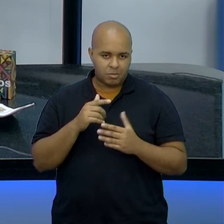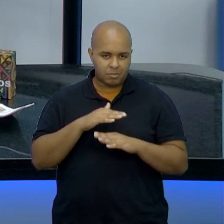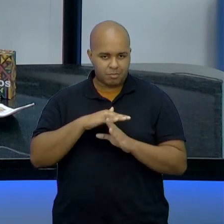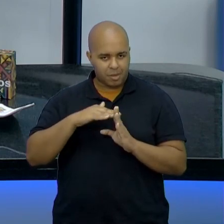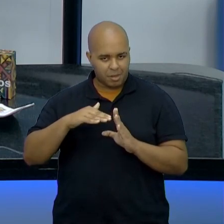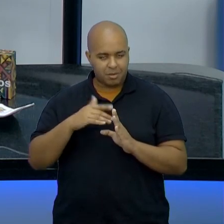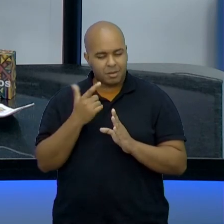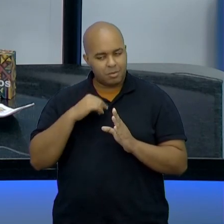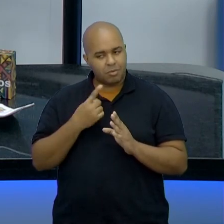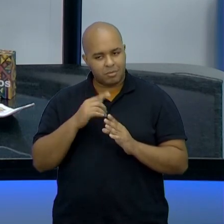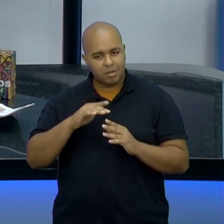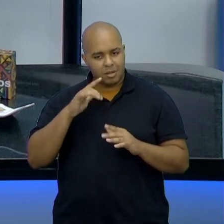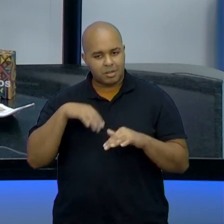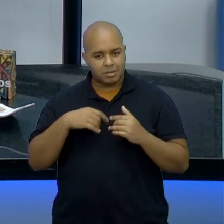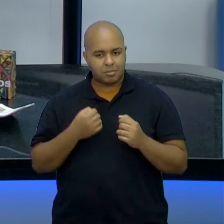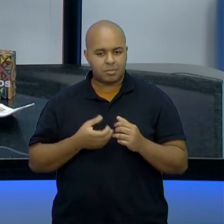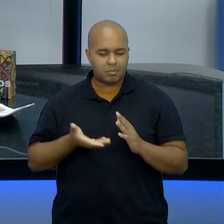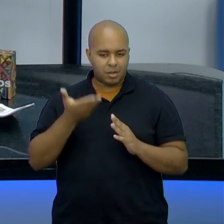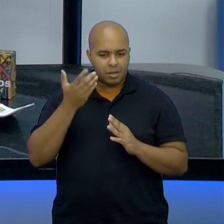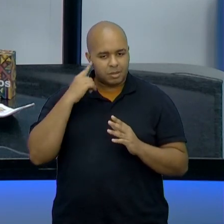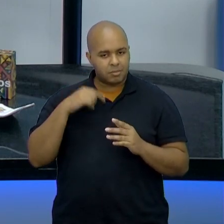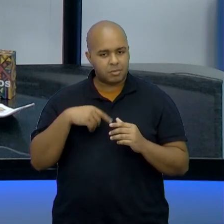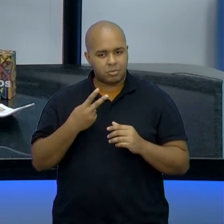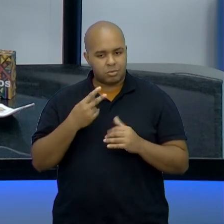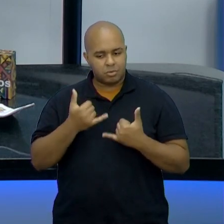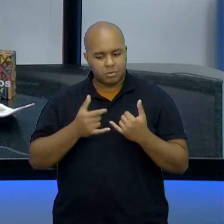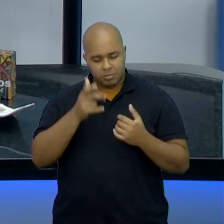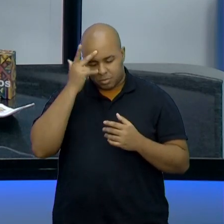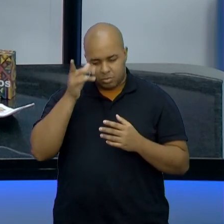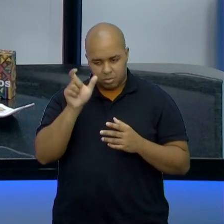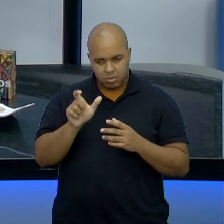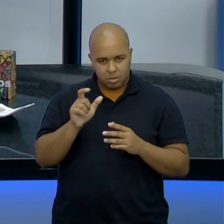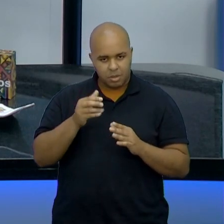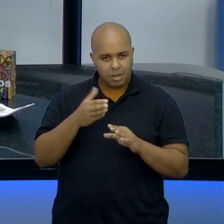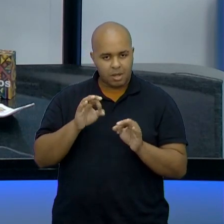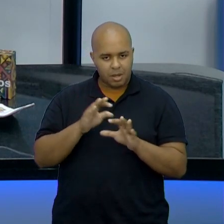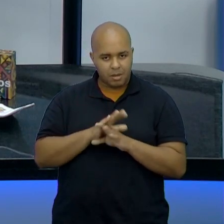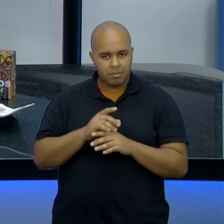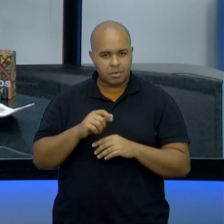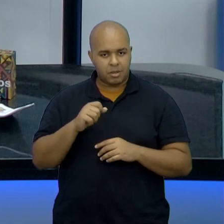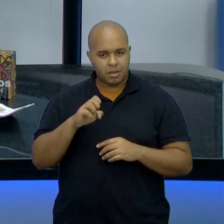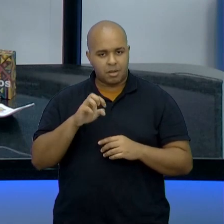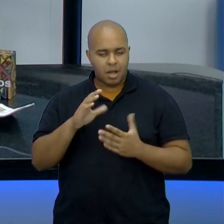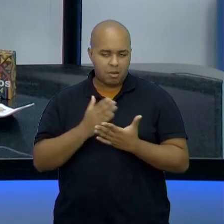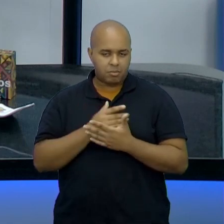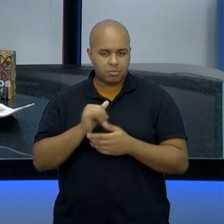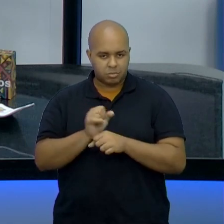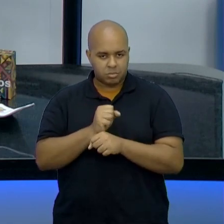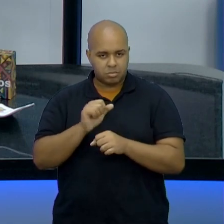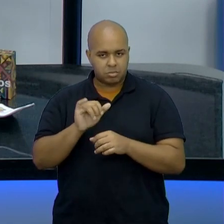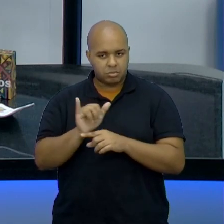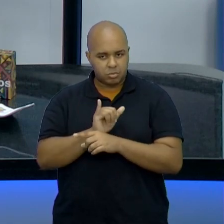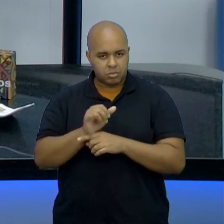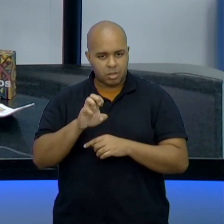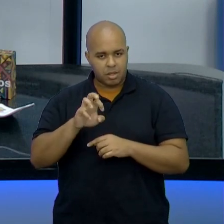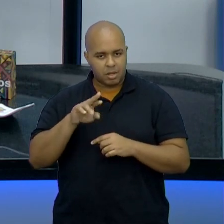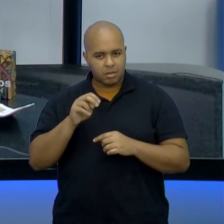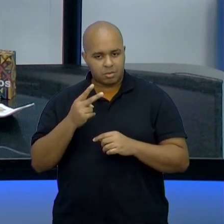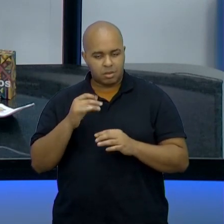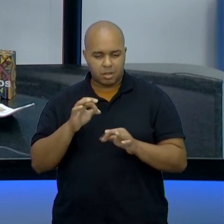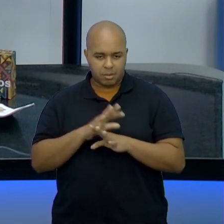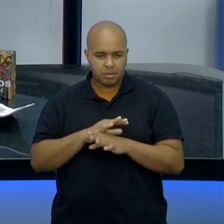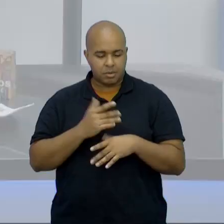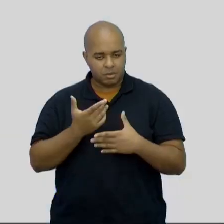meio jogador, então arredondado para cima, quando 2 jogadores finalizarem uma estrutura da Era 2, ela